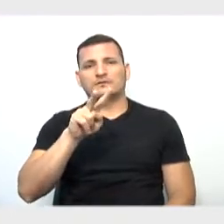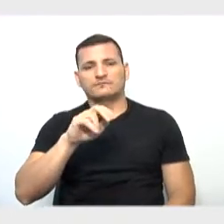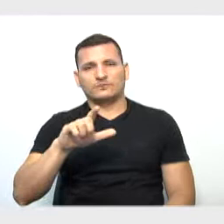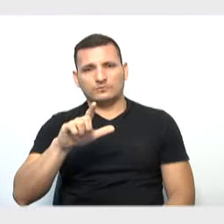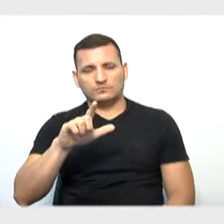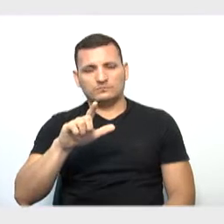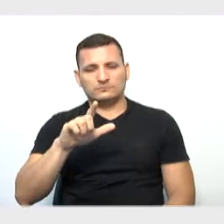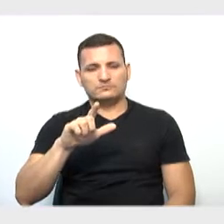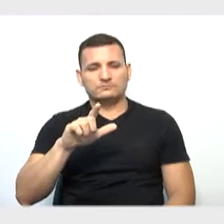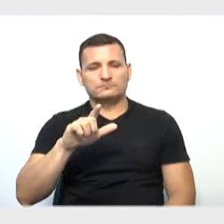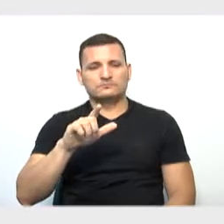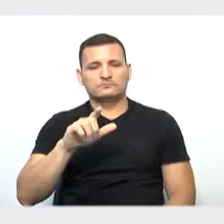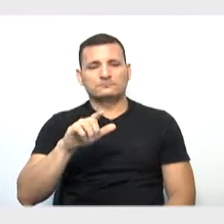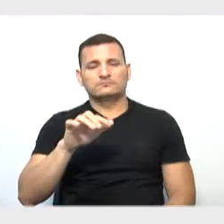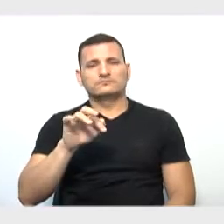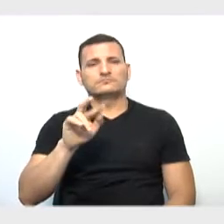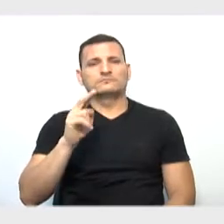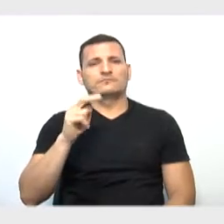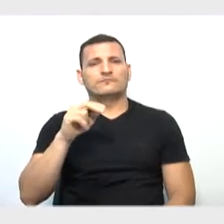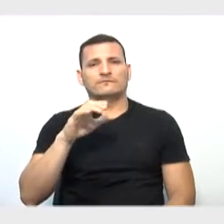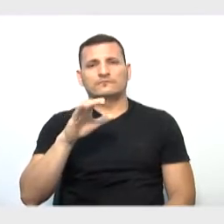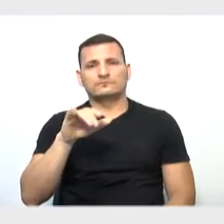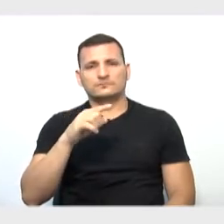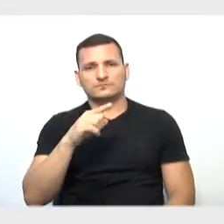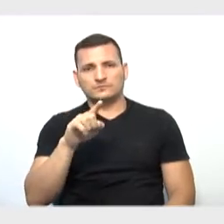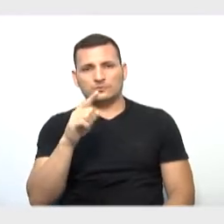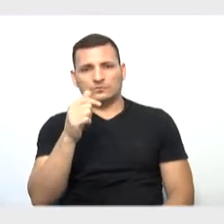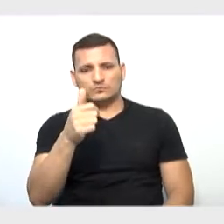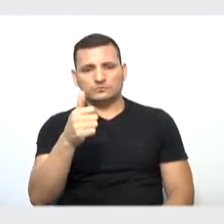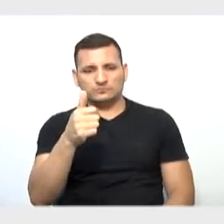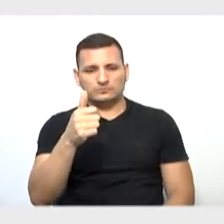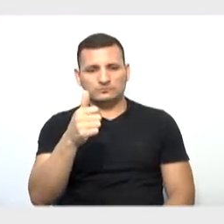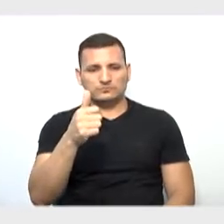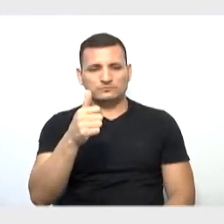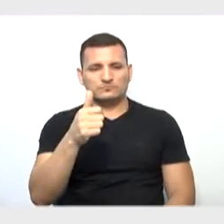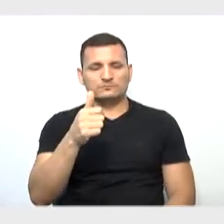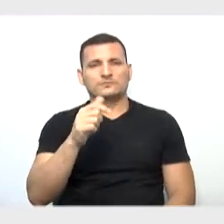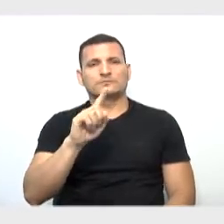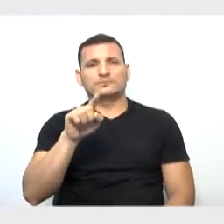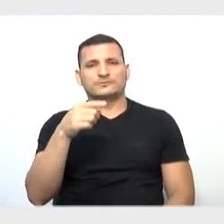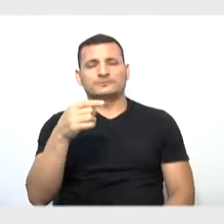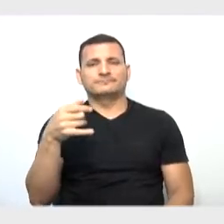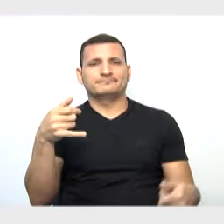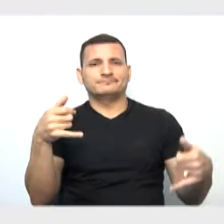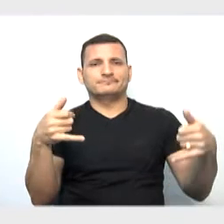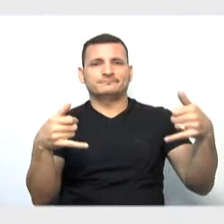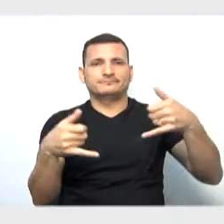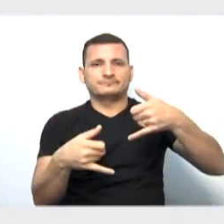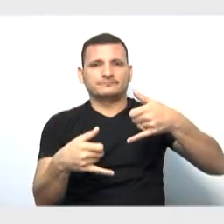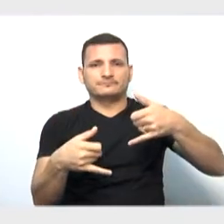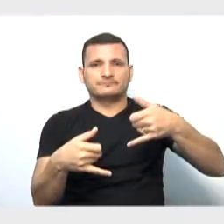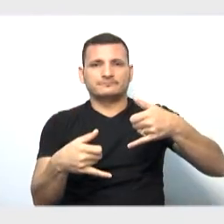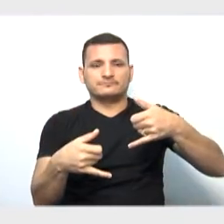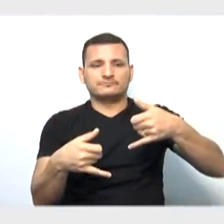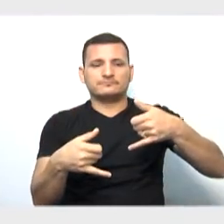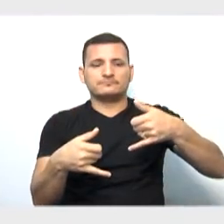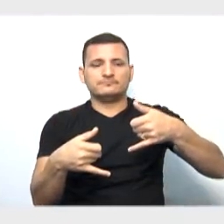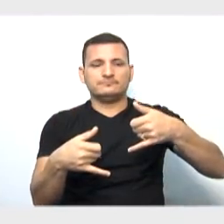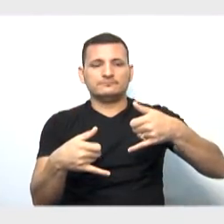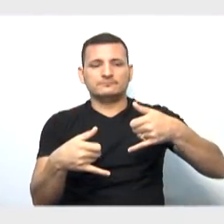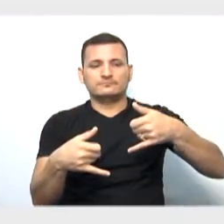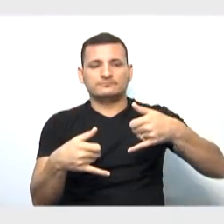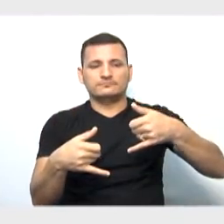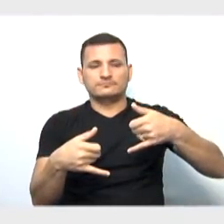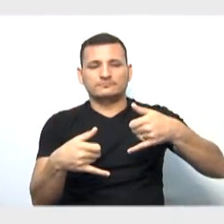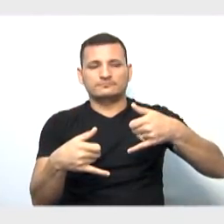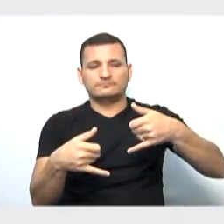1. Depois dessa função 1, nós temos que abrir umas chaves. Toda vez que eu